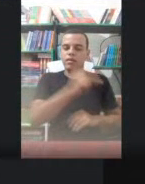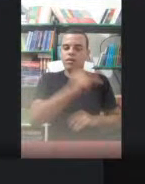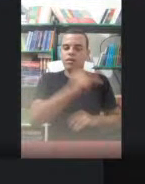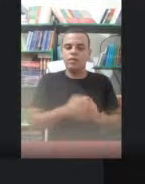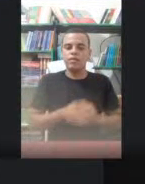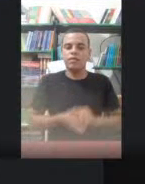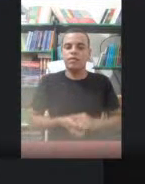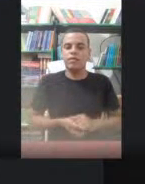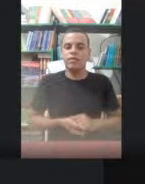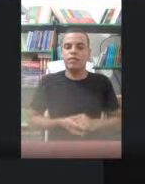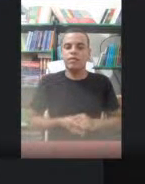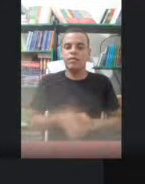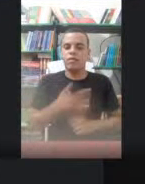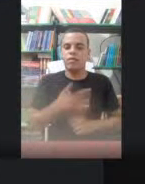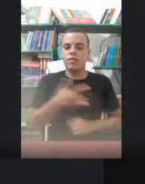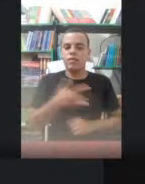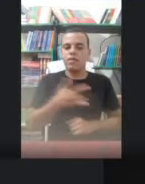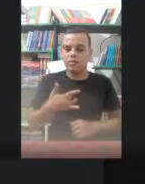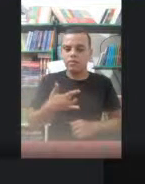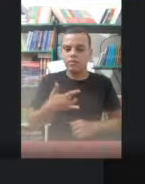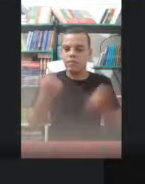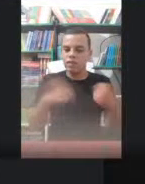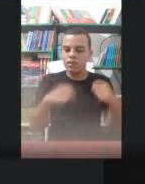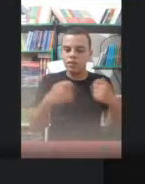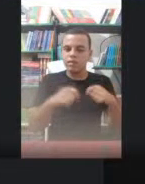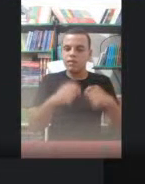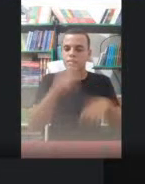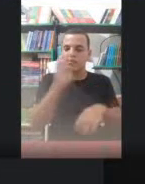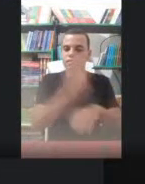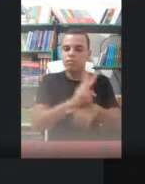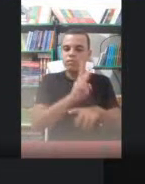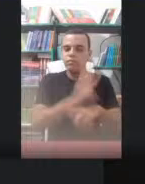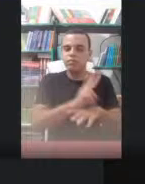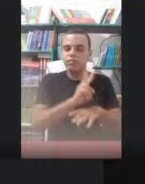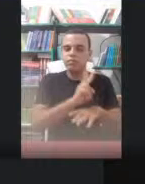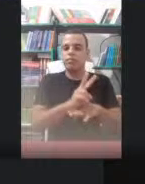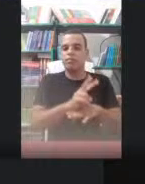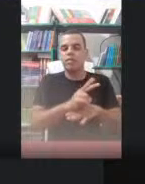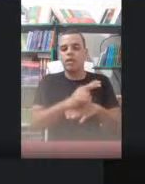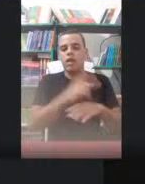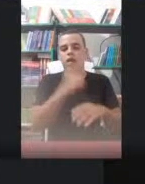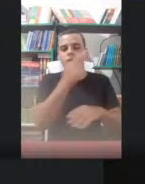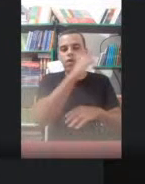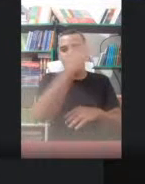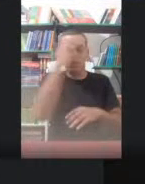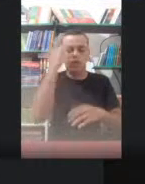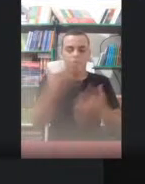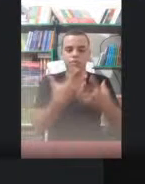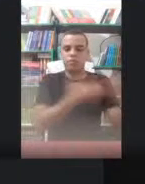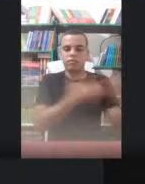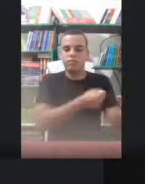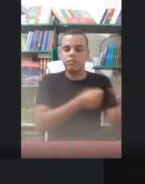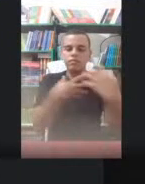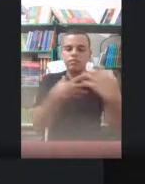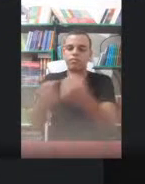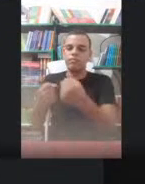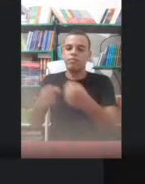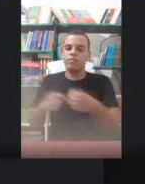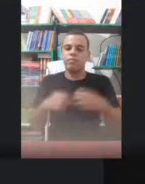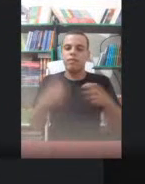cuidado com a saúde própria nem com a saúde do outro. Então, o pré-natal, ele vem quebrar esse paradigma mesmo do próprio